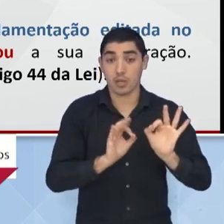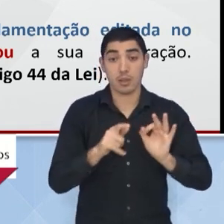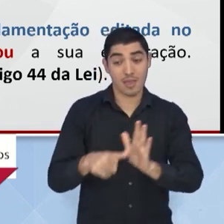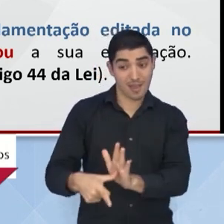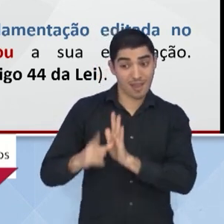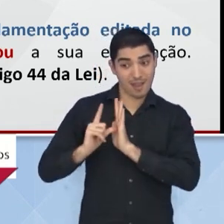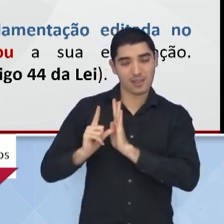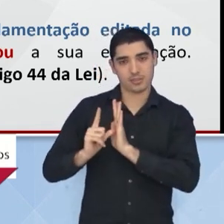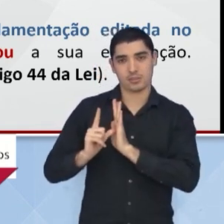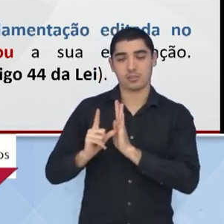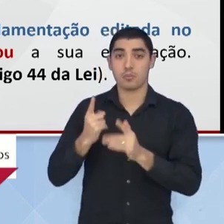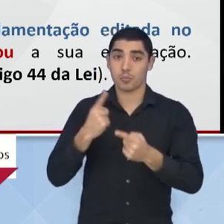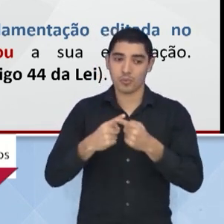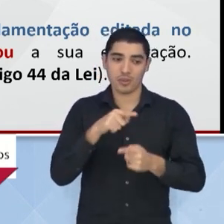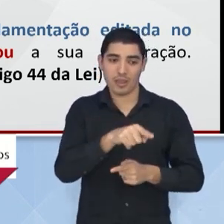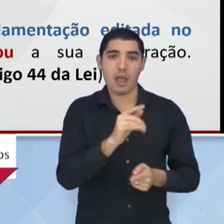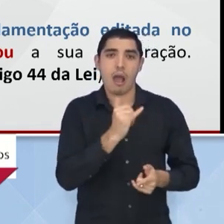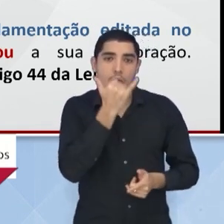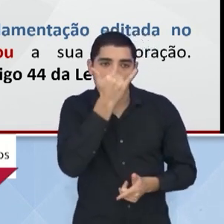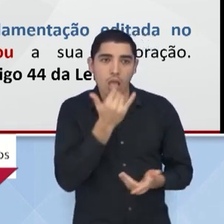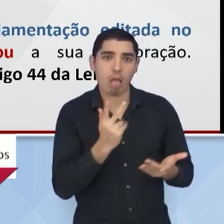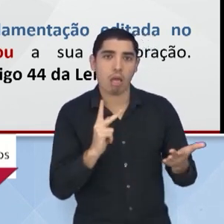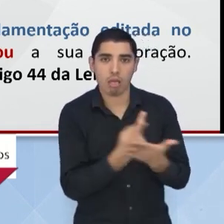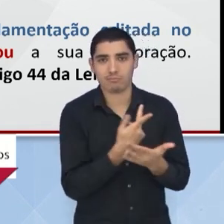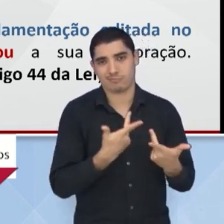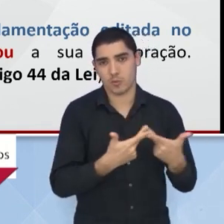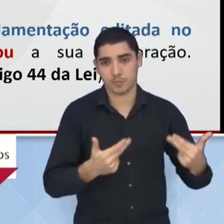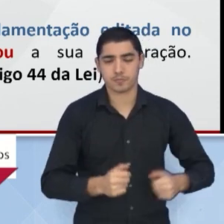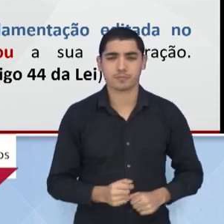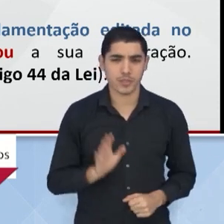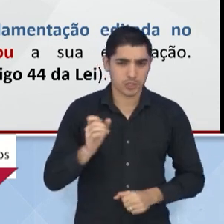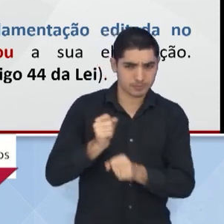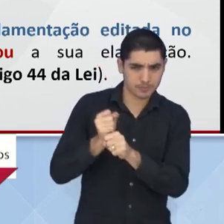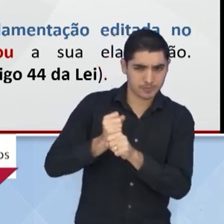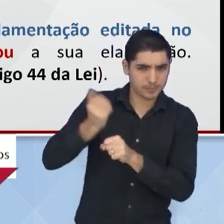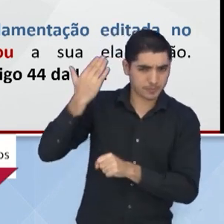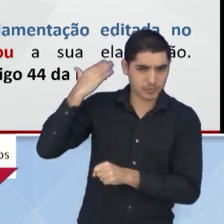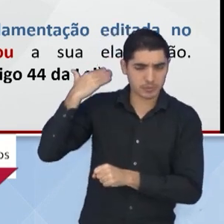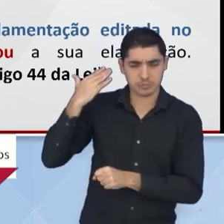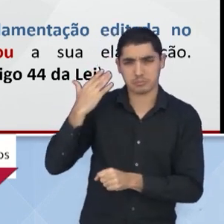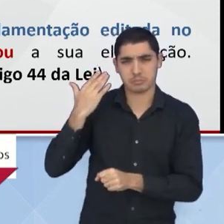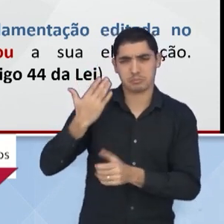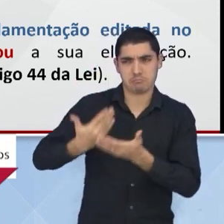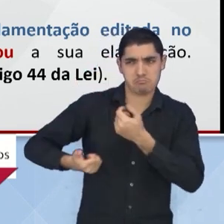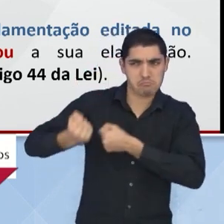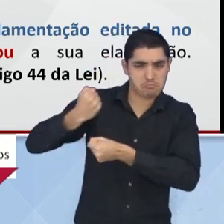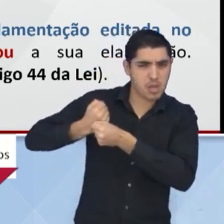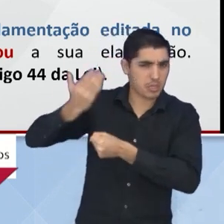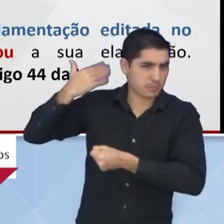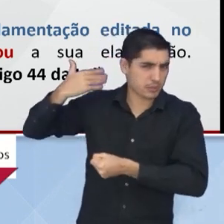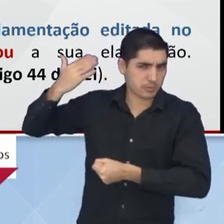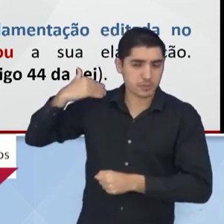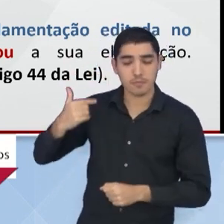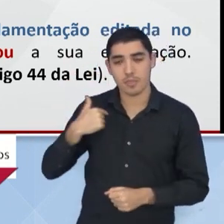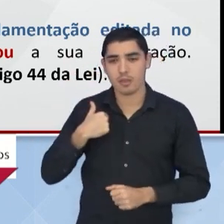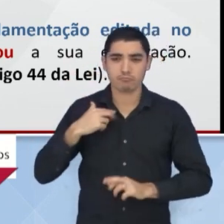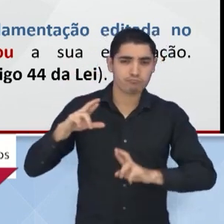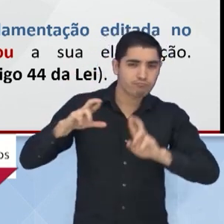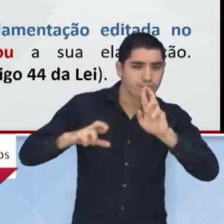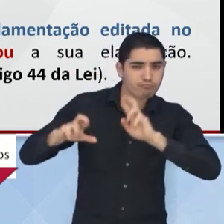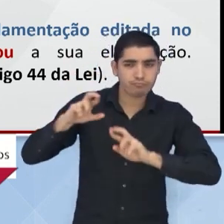preliminar eh uns tempos atrás alguns anos atrás eu fiscalize um um órgão Estadual fiscalizava um órgão Estadual responsável por fazer unidades